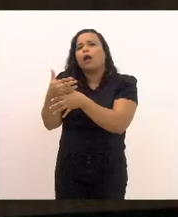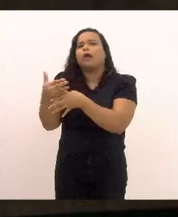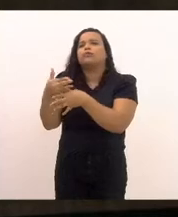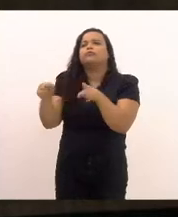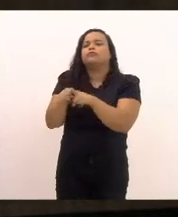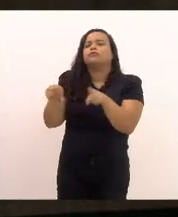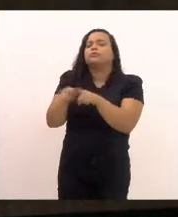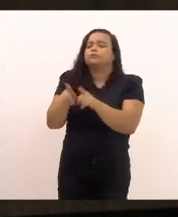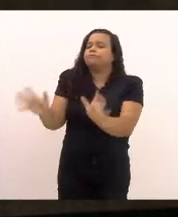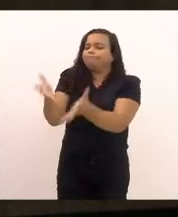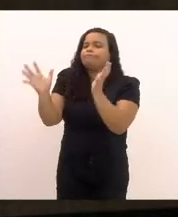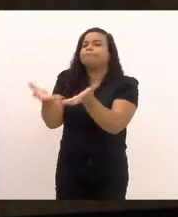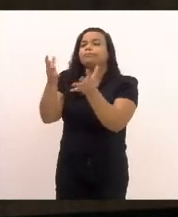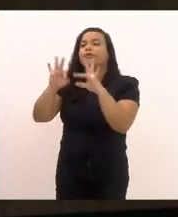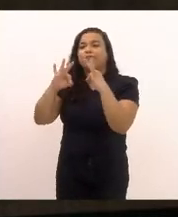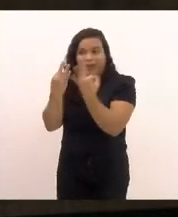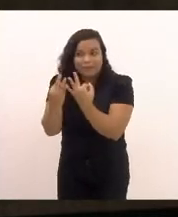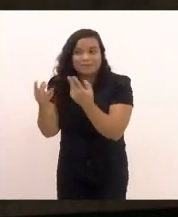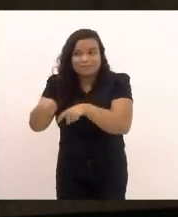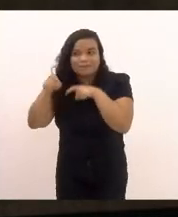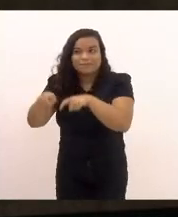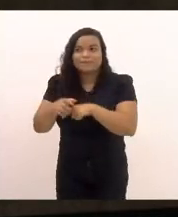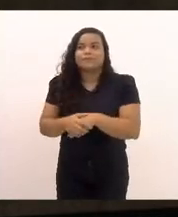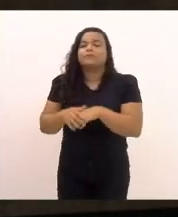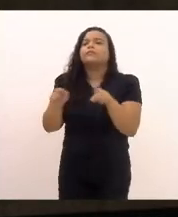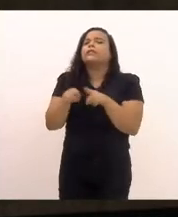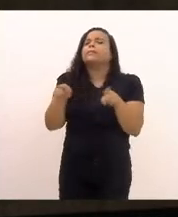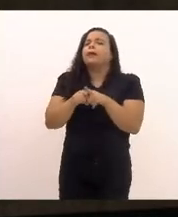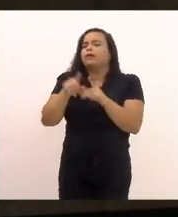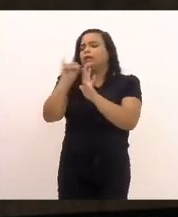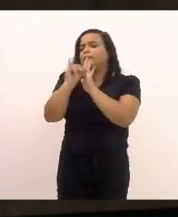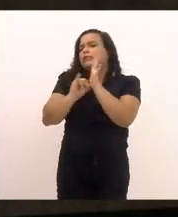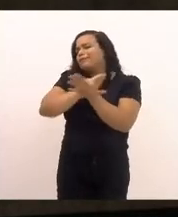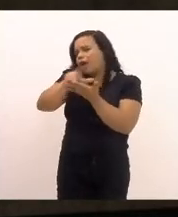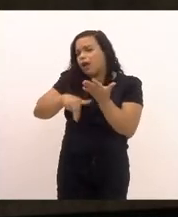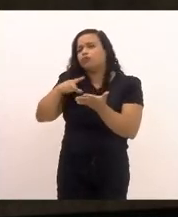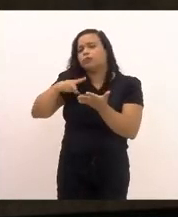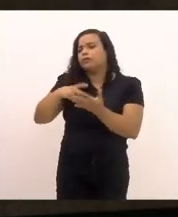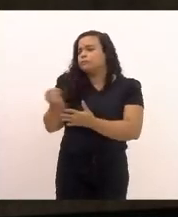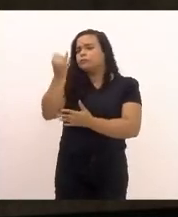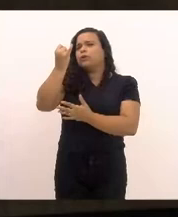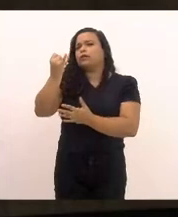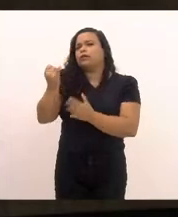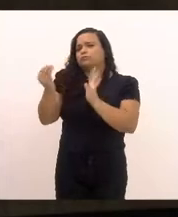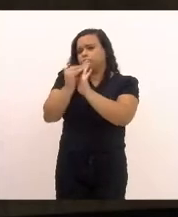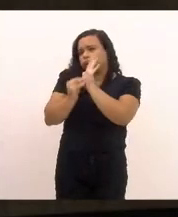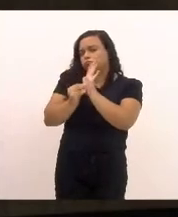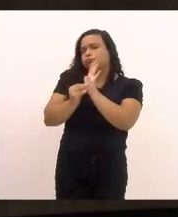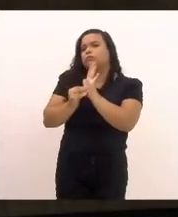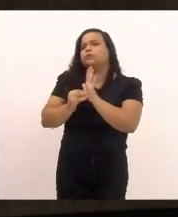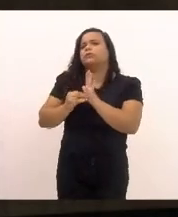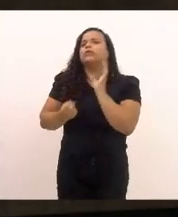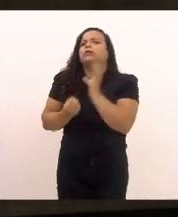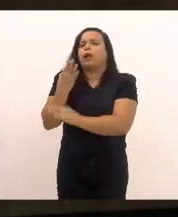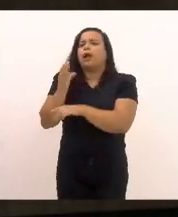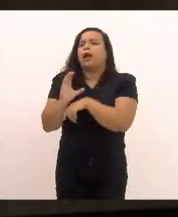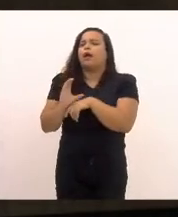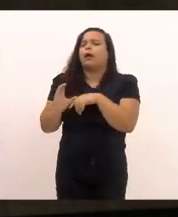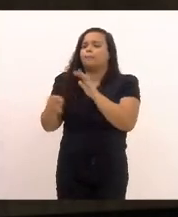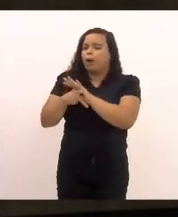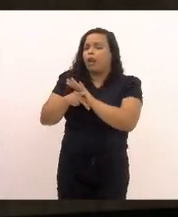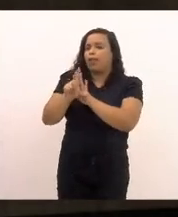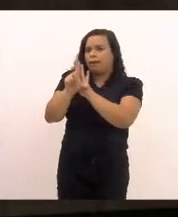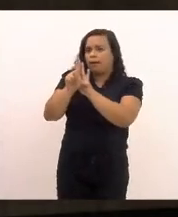agricultura familiar. E quero destacar, entre vários itens importantes dos dispositivos que constituem essa lei,